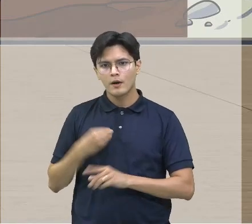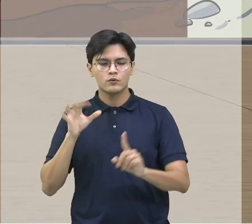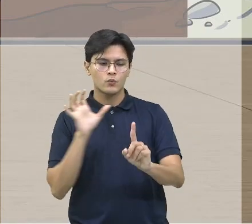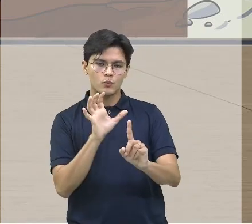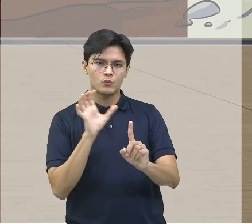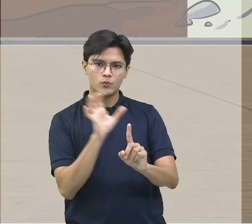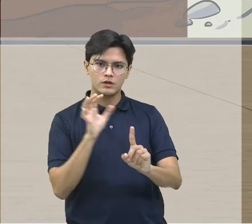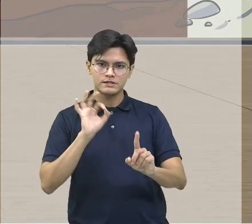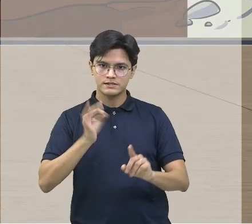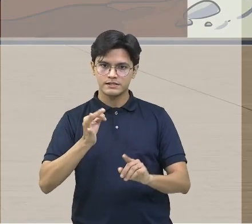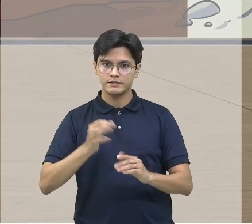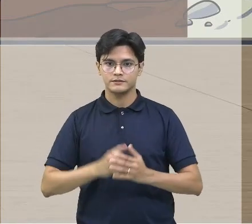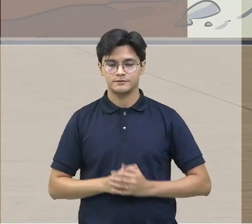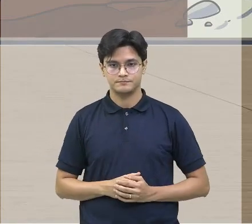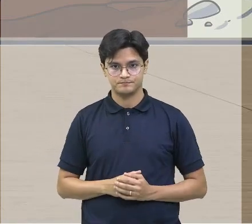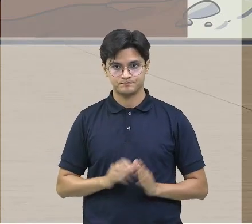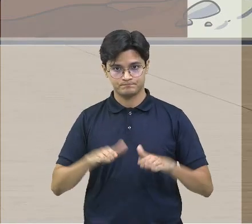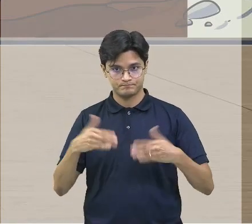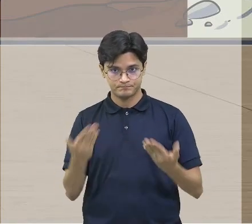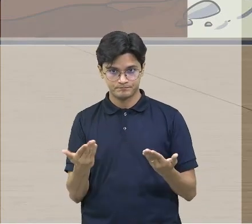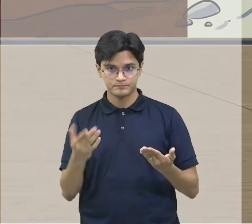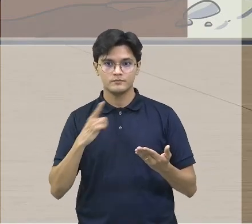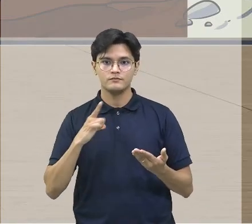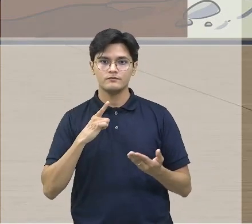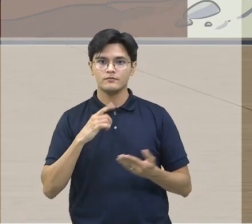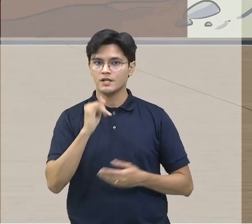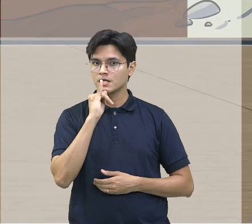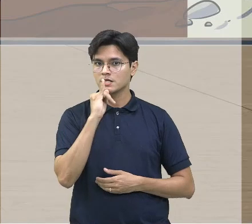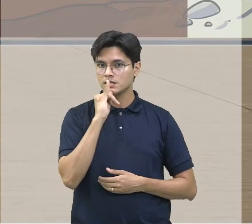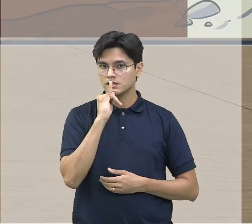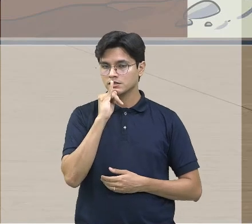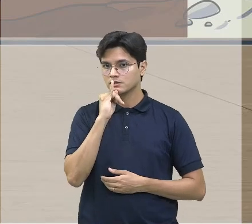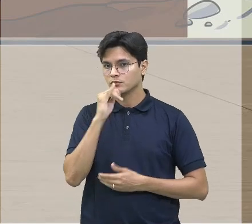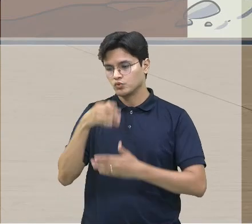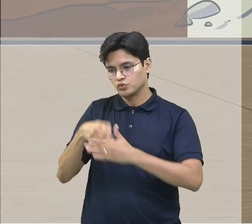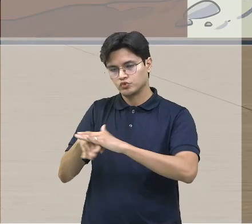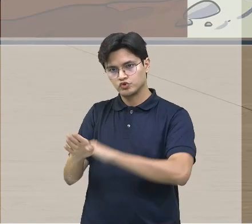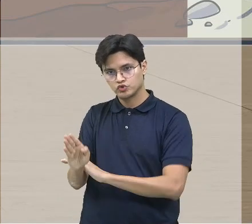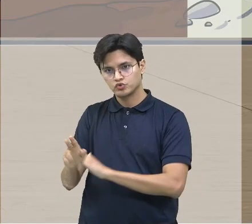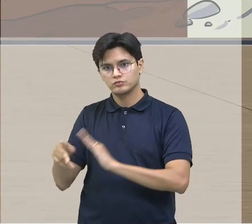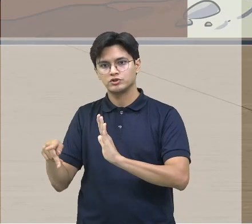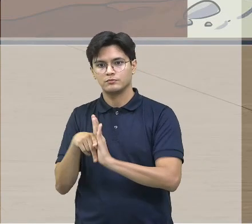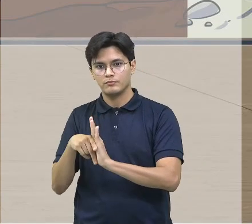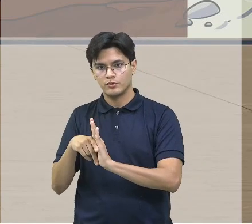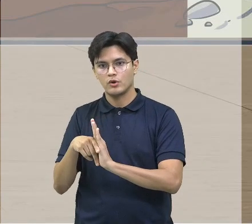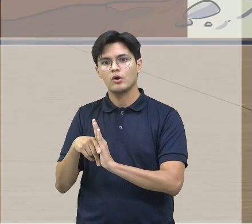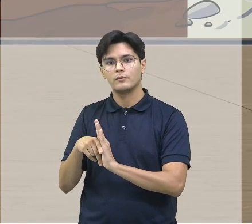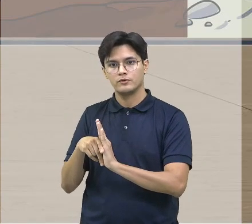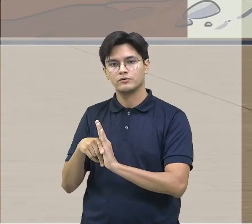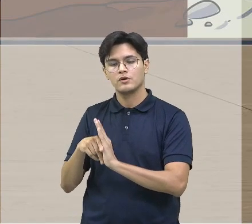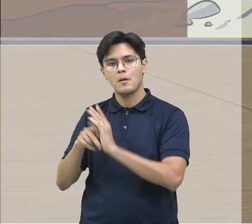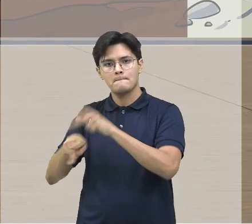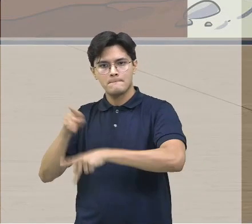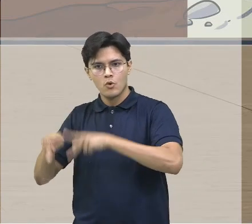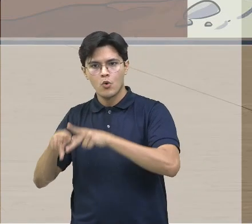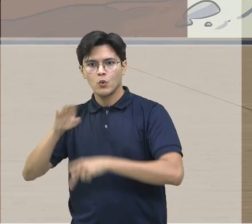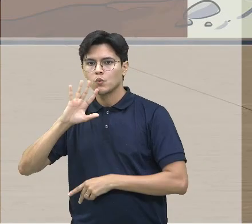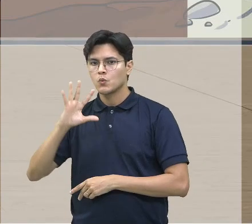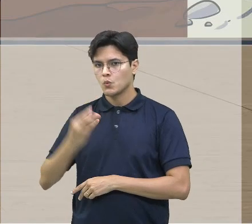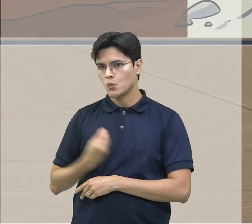né? Nós vamos ter, por exemplo, ali, ó, costumes dos povos bárbaros como a relação de fidelidade